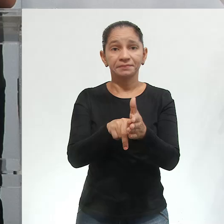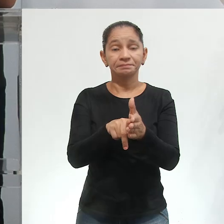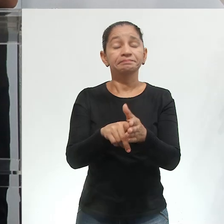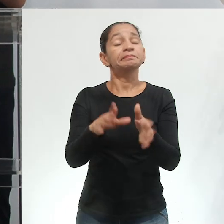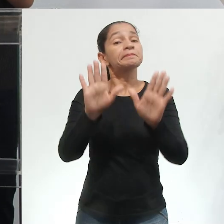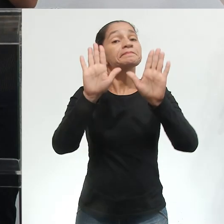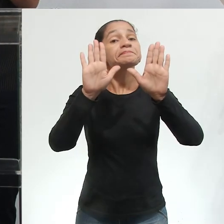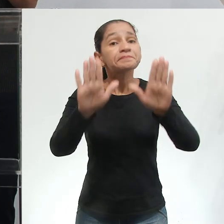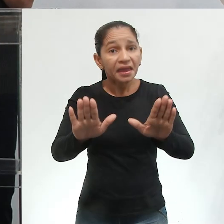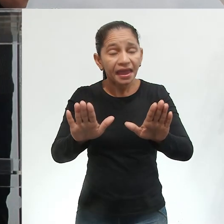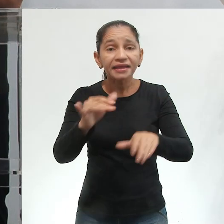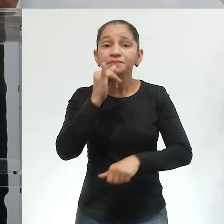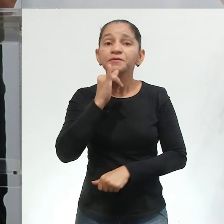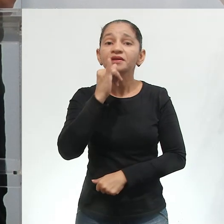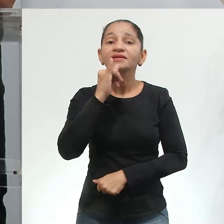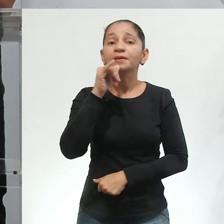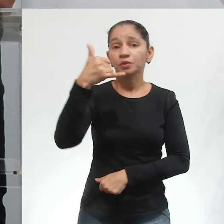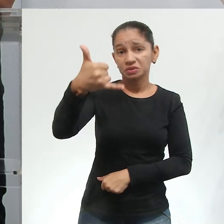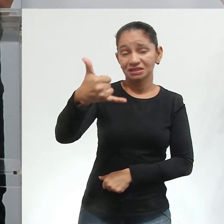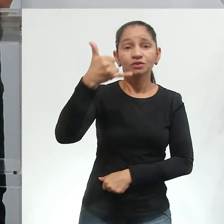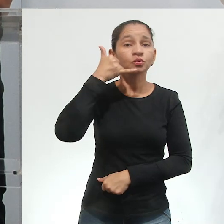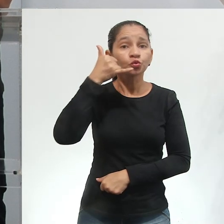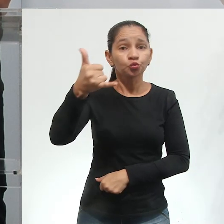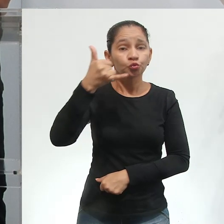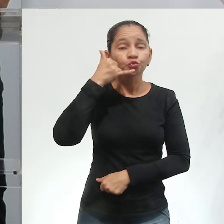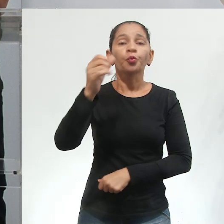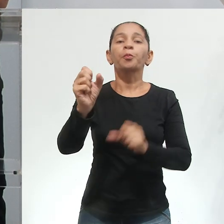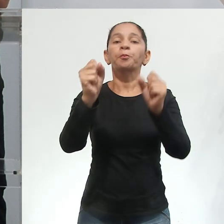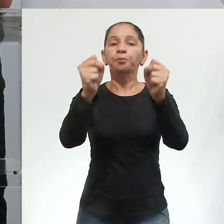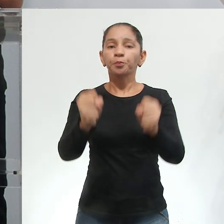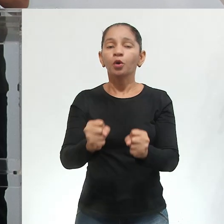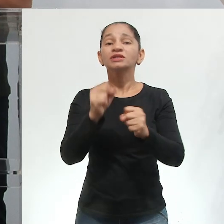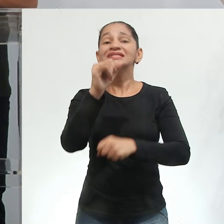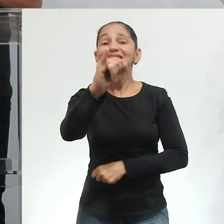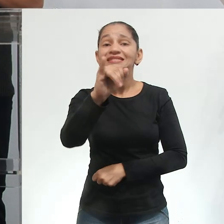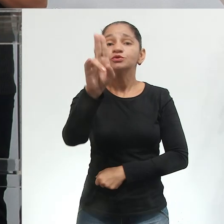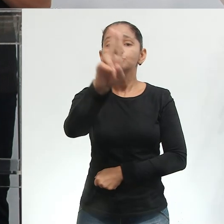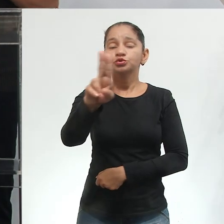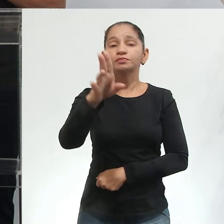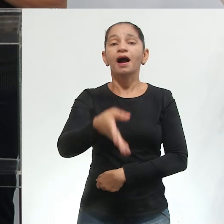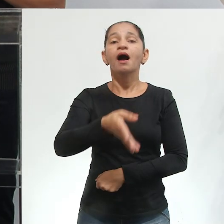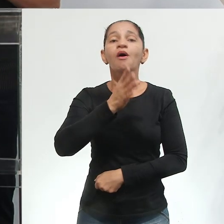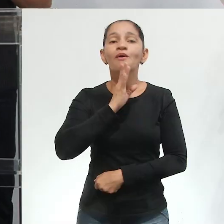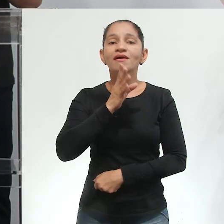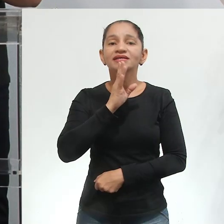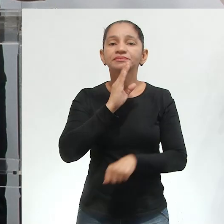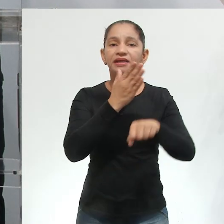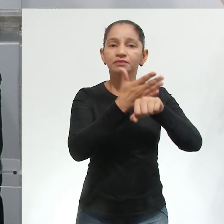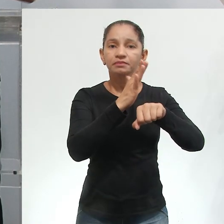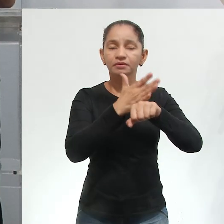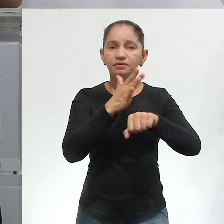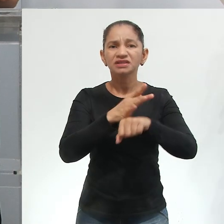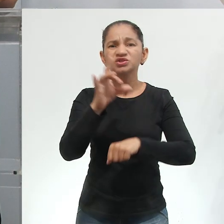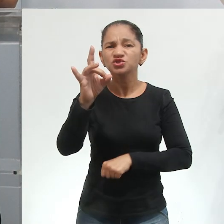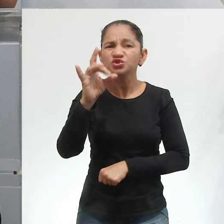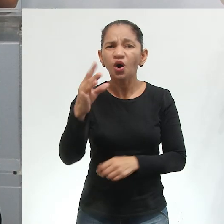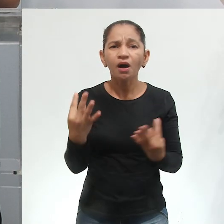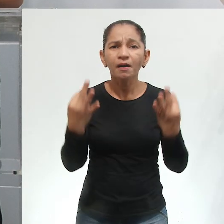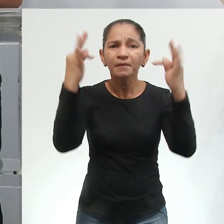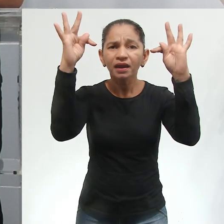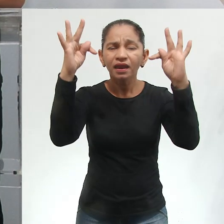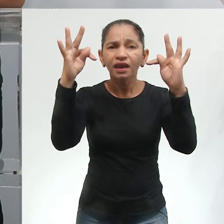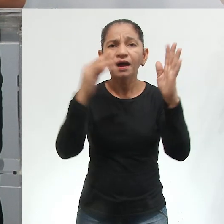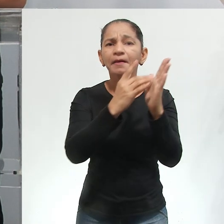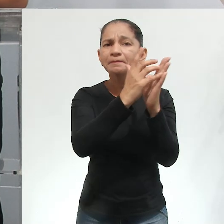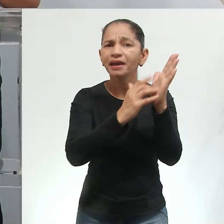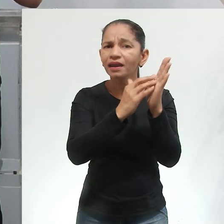não ser que seja como o quê? Como um instrumento de mediação digital. Né? Mas só tem tecnologia